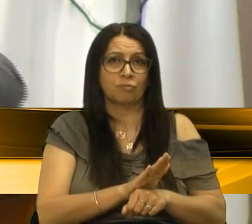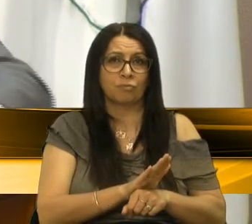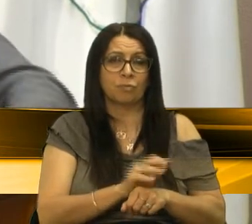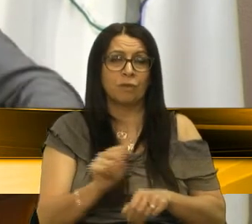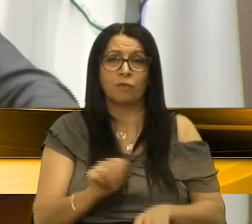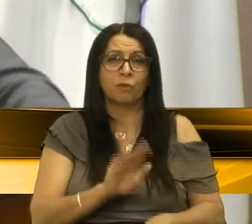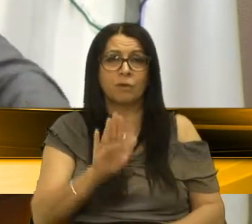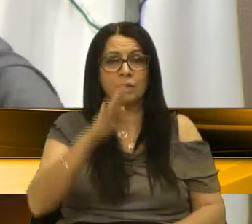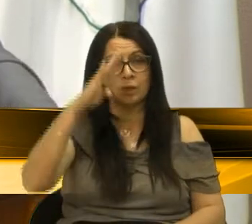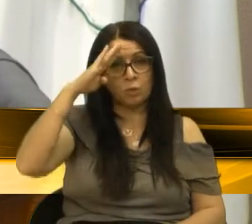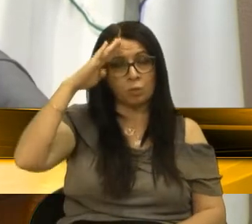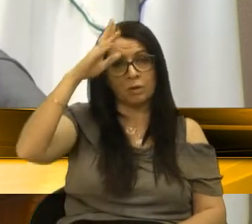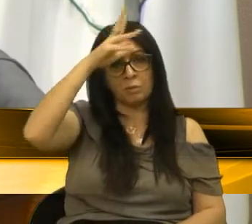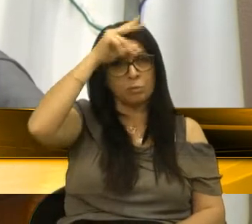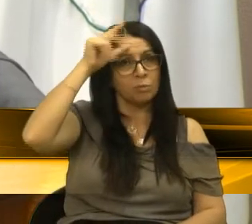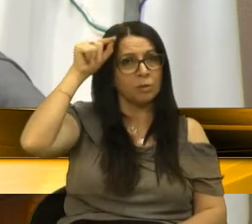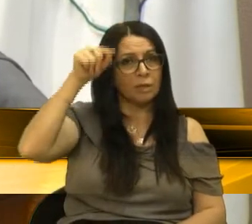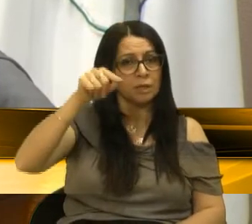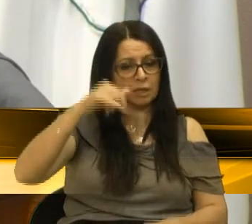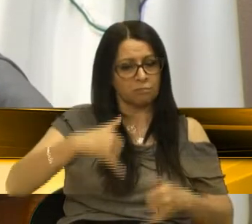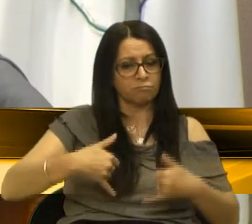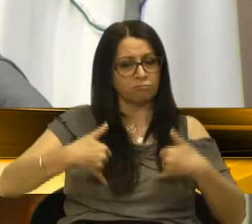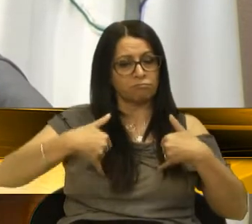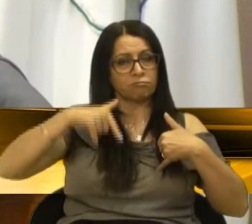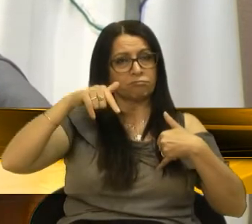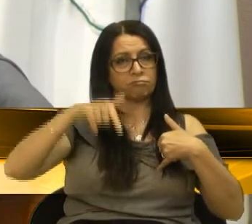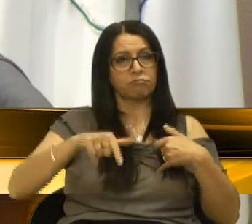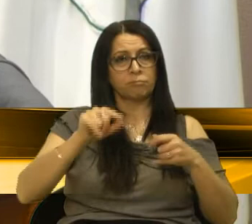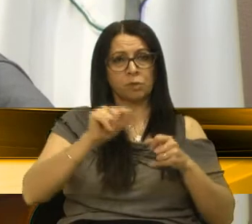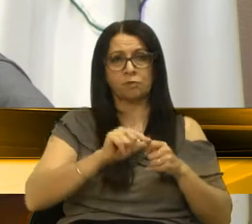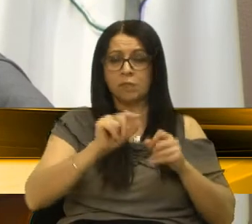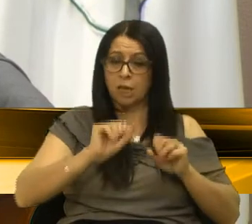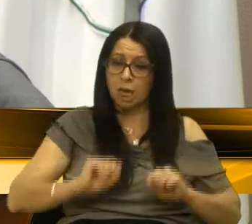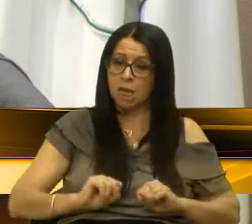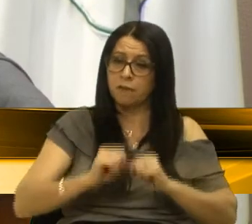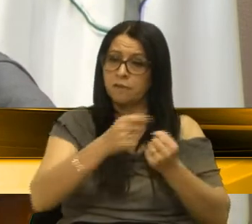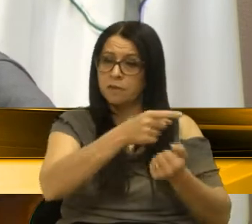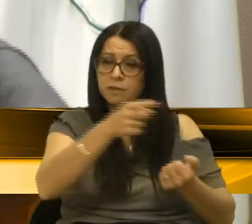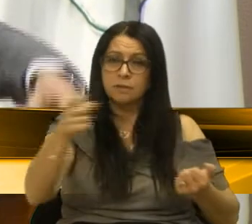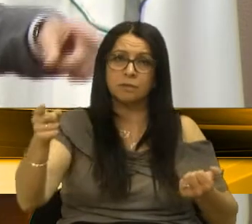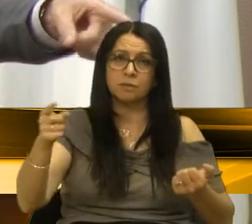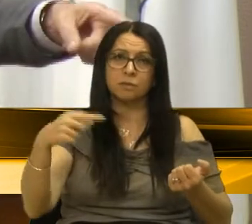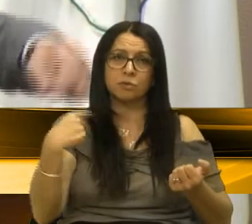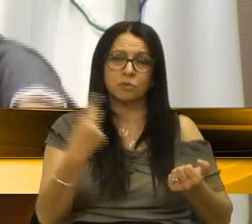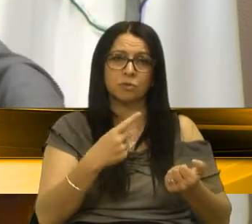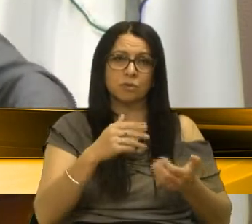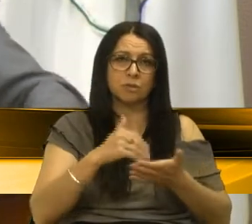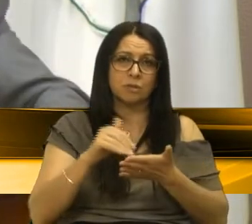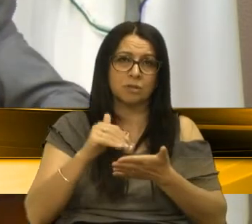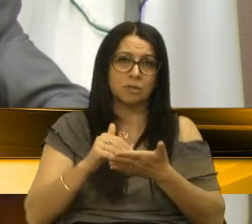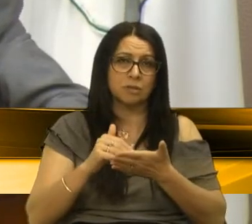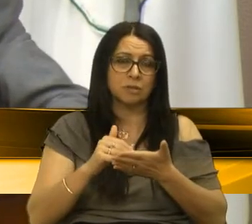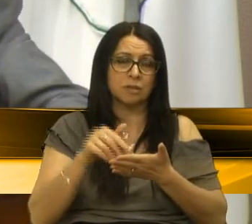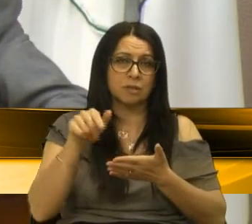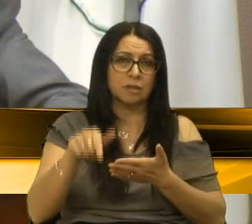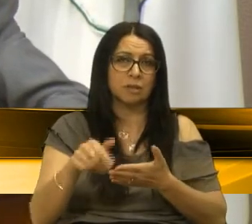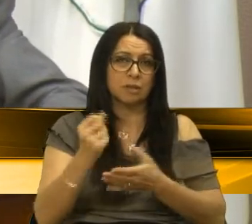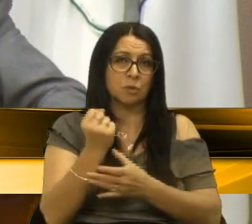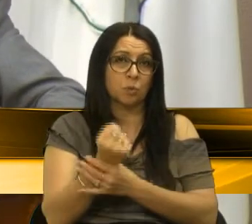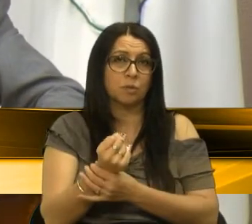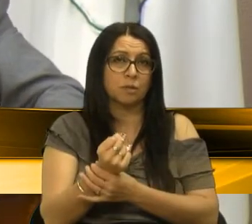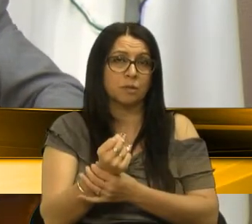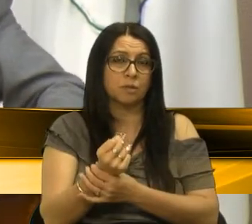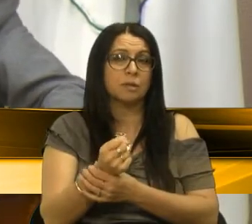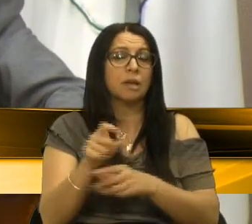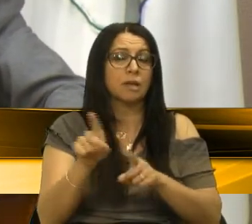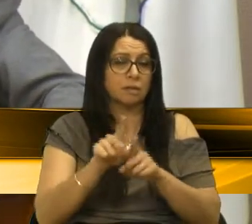Guarda Municipal, que hoje está aqui honrando e fazendo a defesa dos senhores, nossa, e o secretário de Segurança está aqui, essa guarda